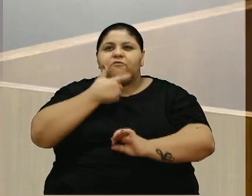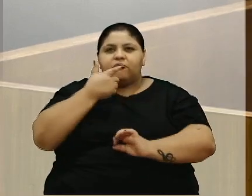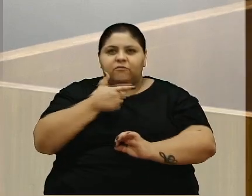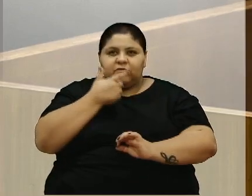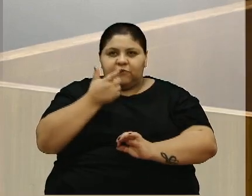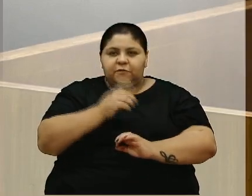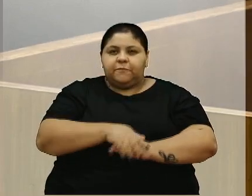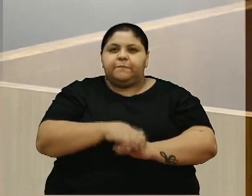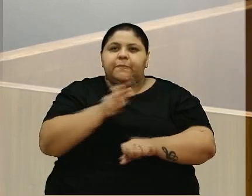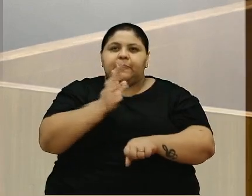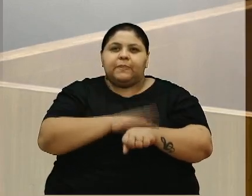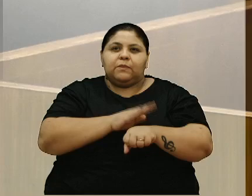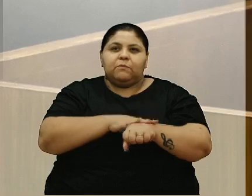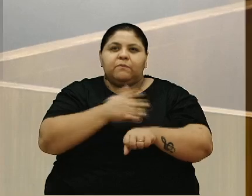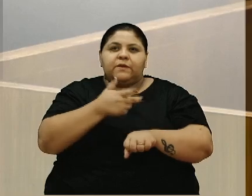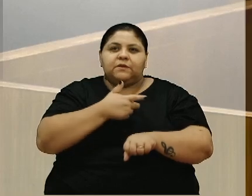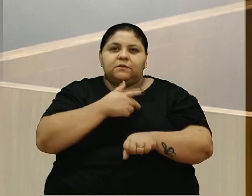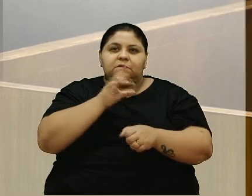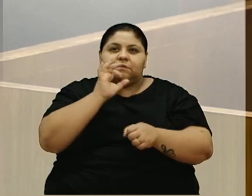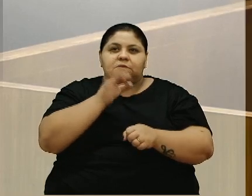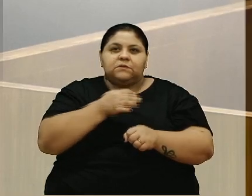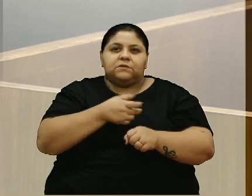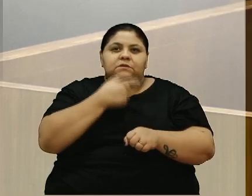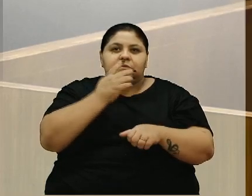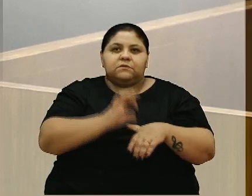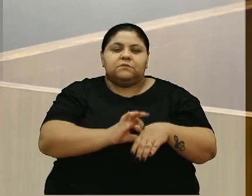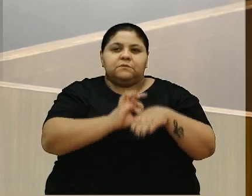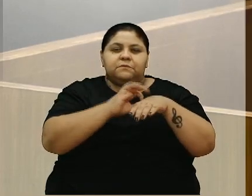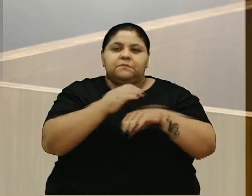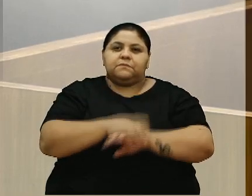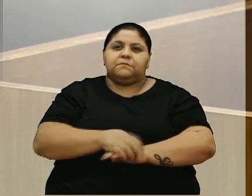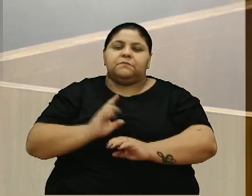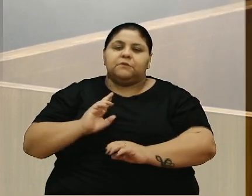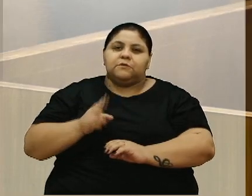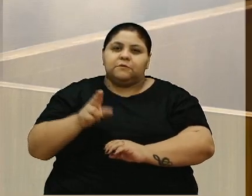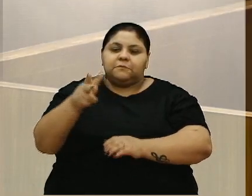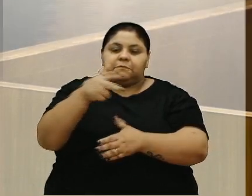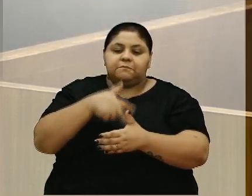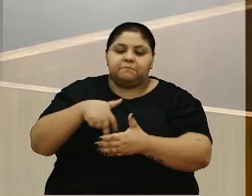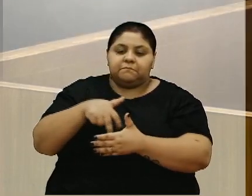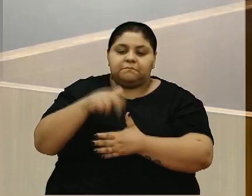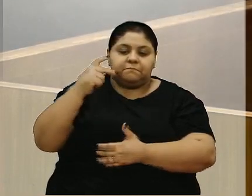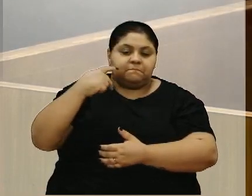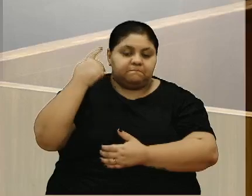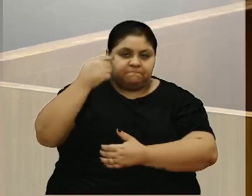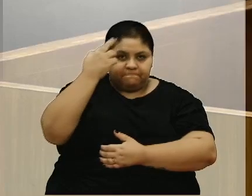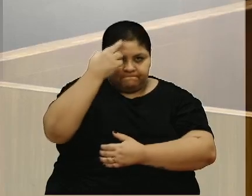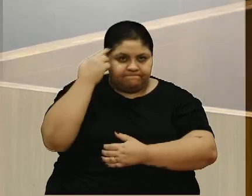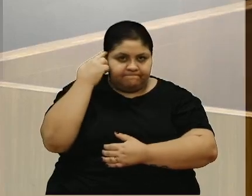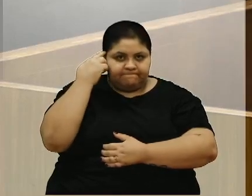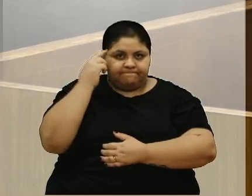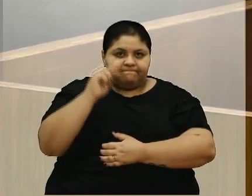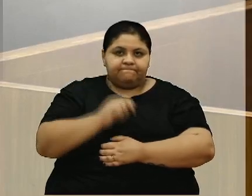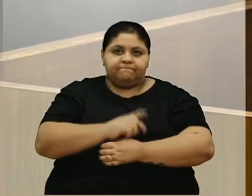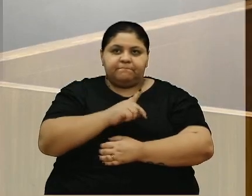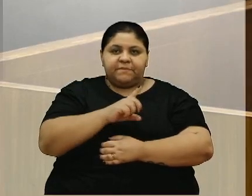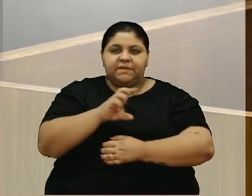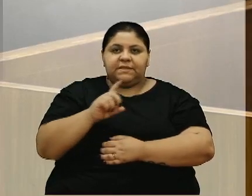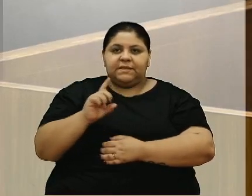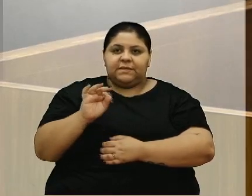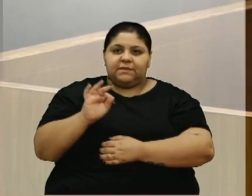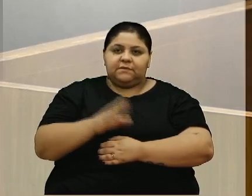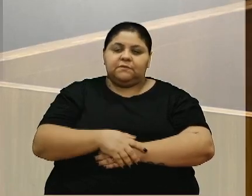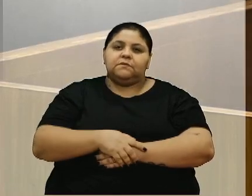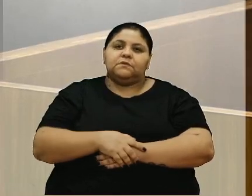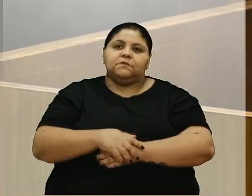uma declaração de líder, presidente. Declaração de líder segue na tribuna, vereador Rafael Bueno, bancada PDT.